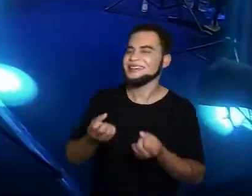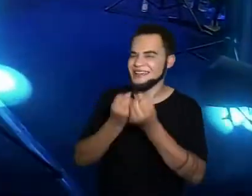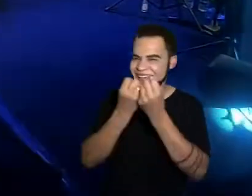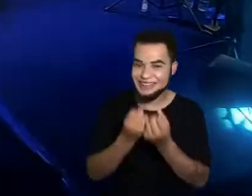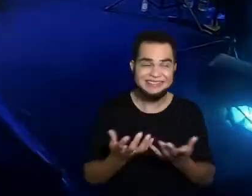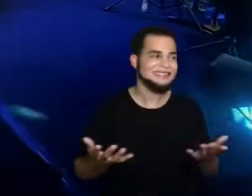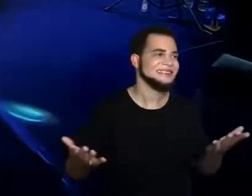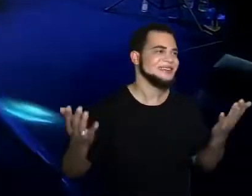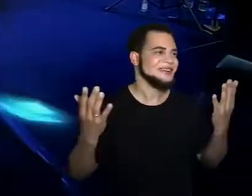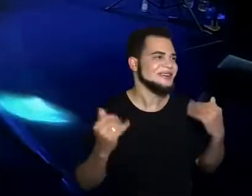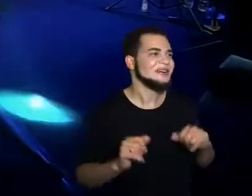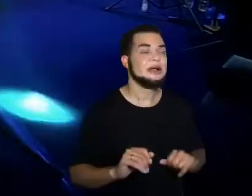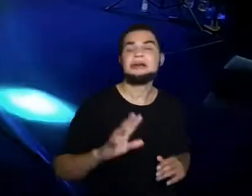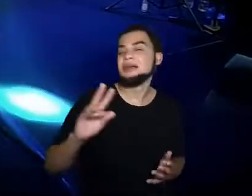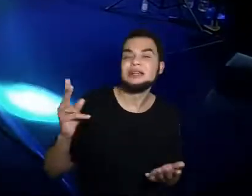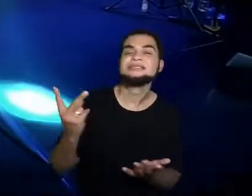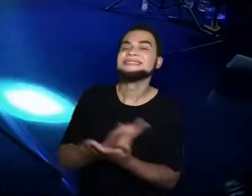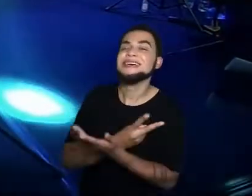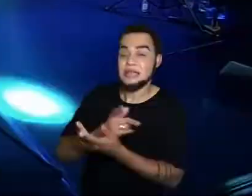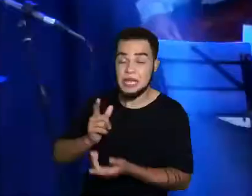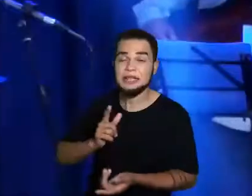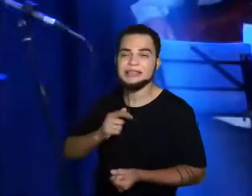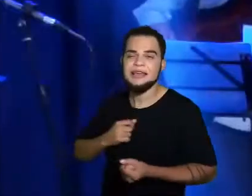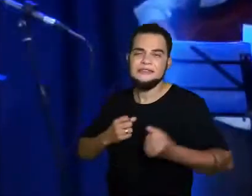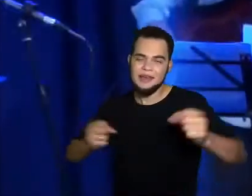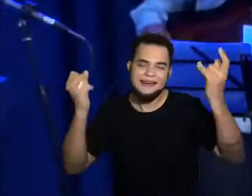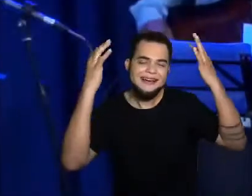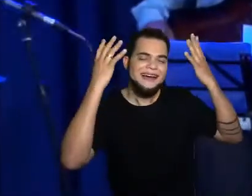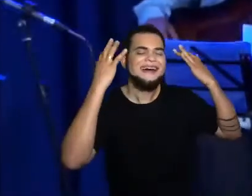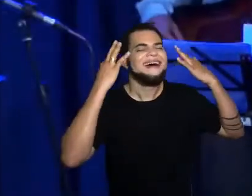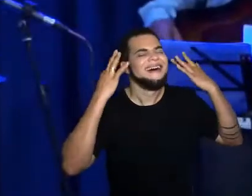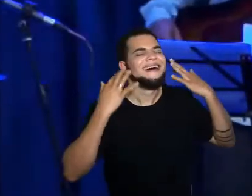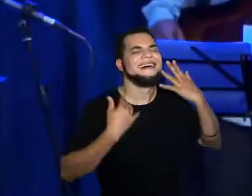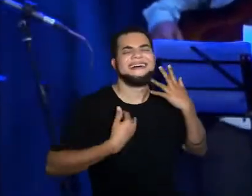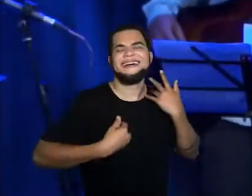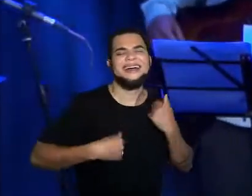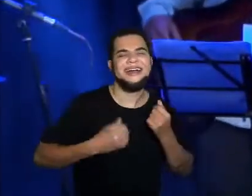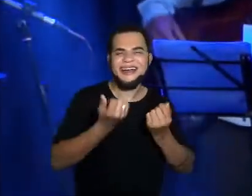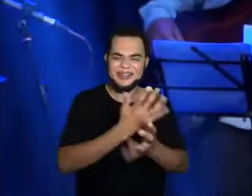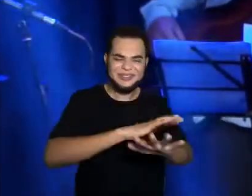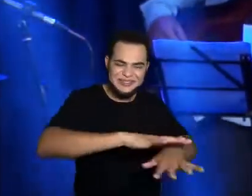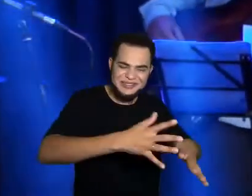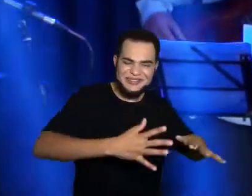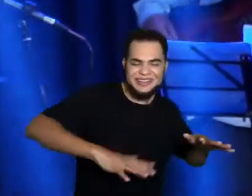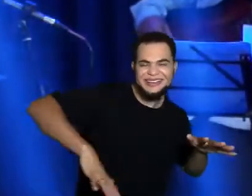entregou. Ele tomou um banho de água fresca no lindo lago do amor.